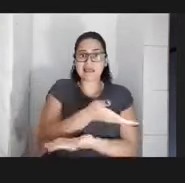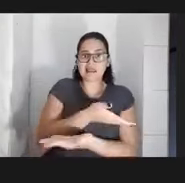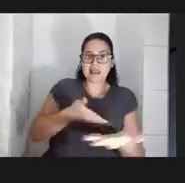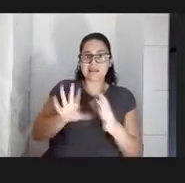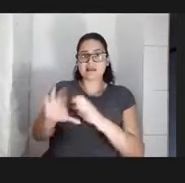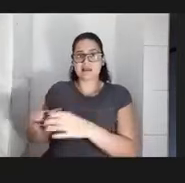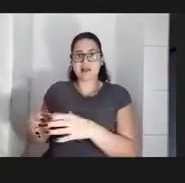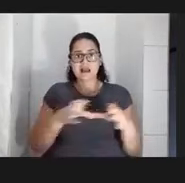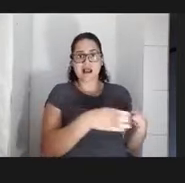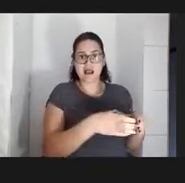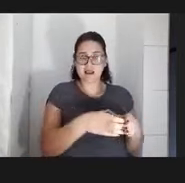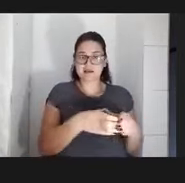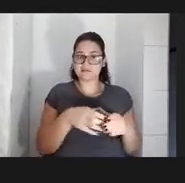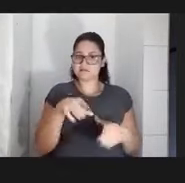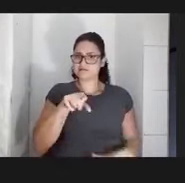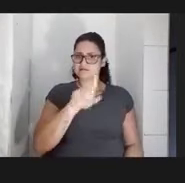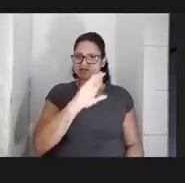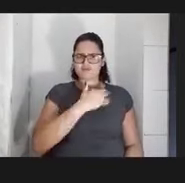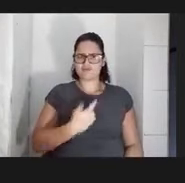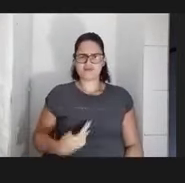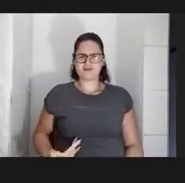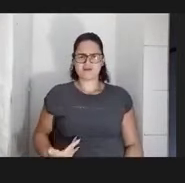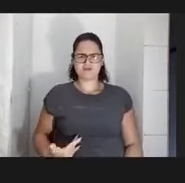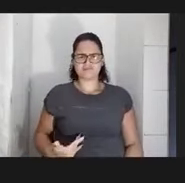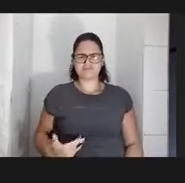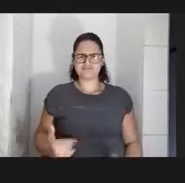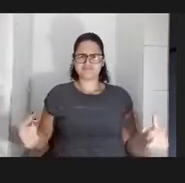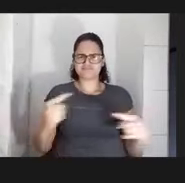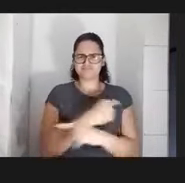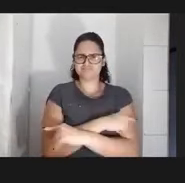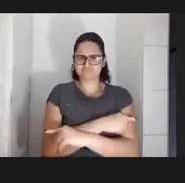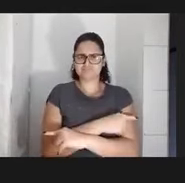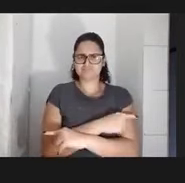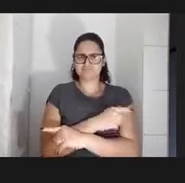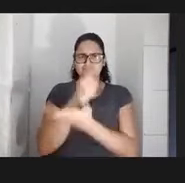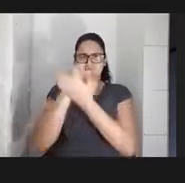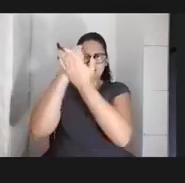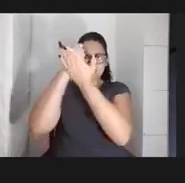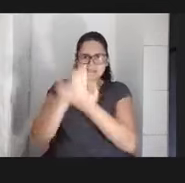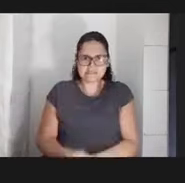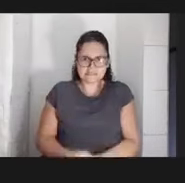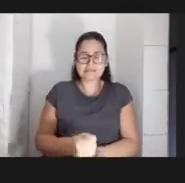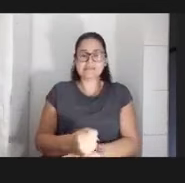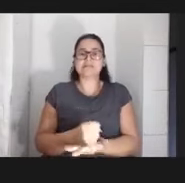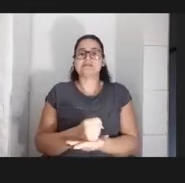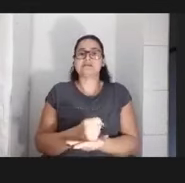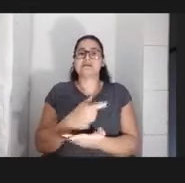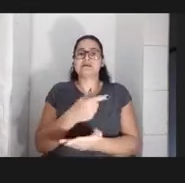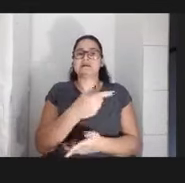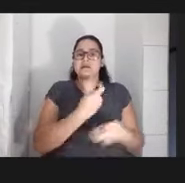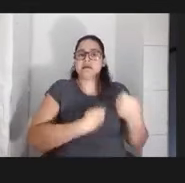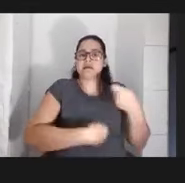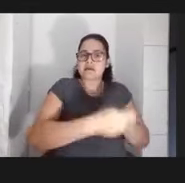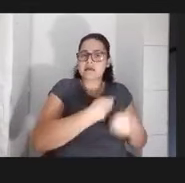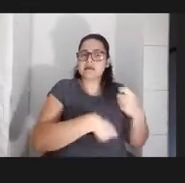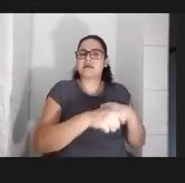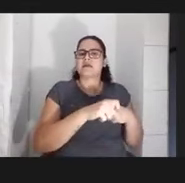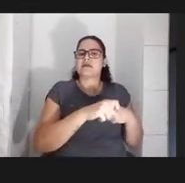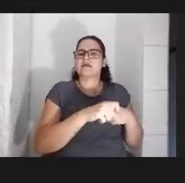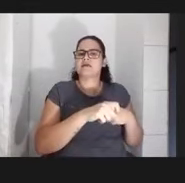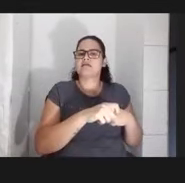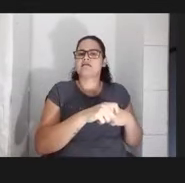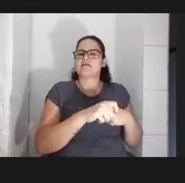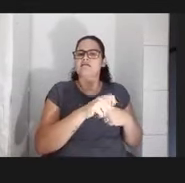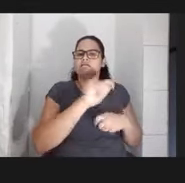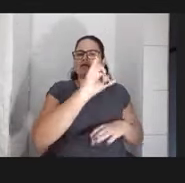esse governo, ele não equilibra, ele põe um peso ali para os empresários, para as grandes capitais e tal, e o povo